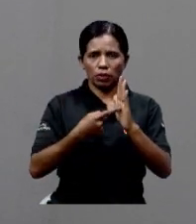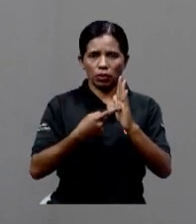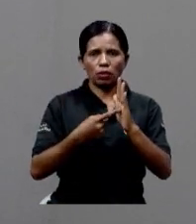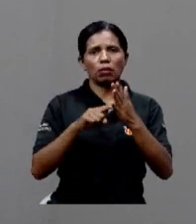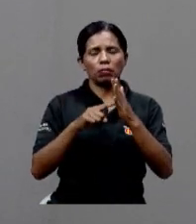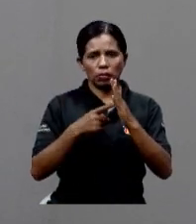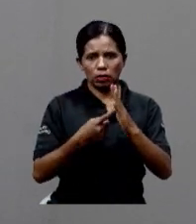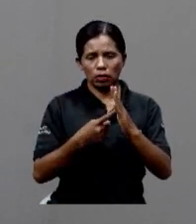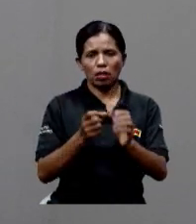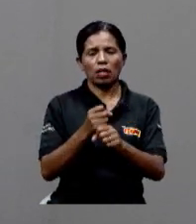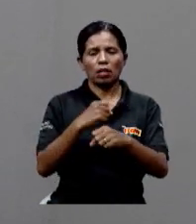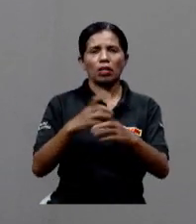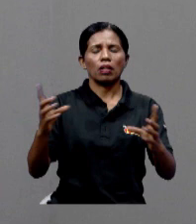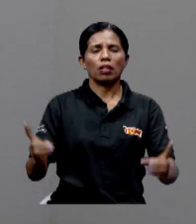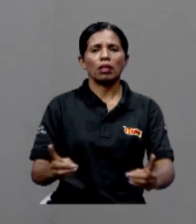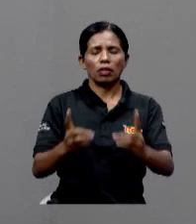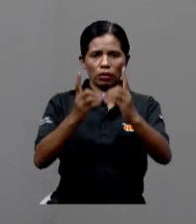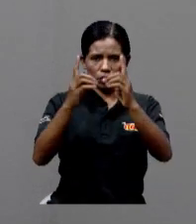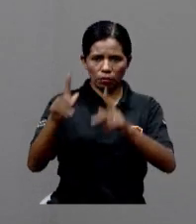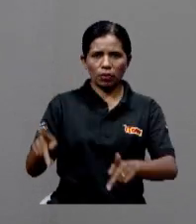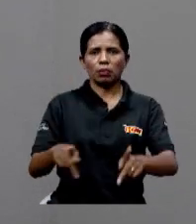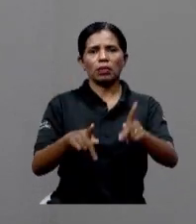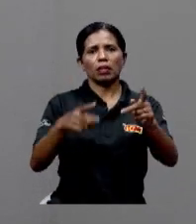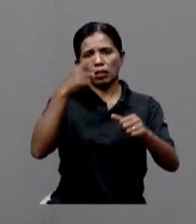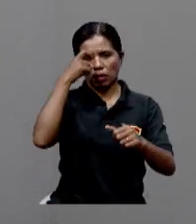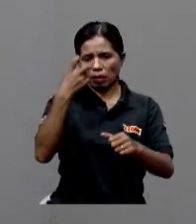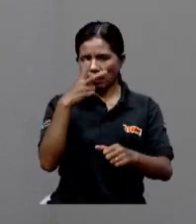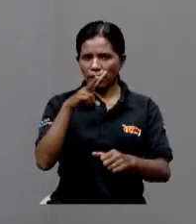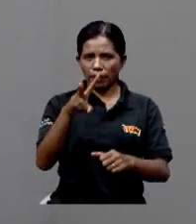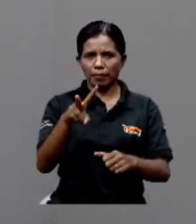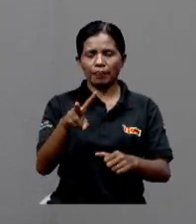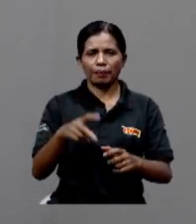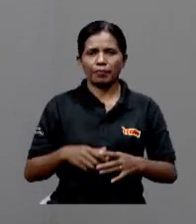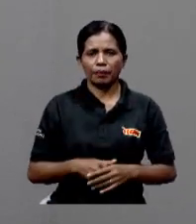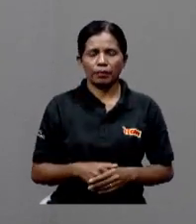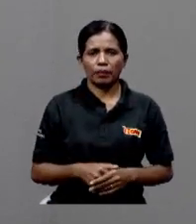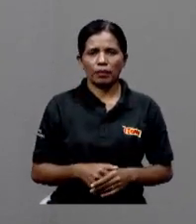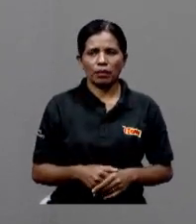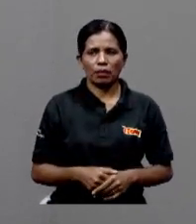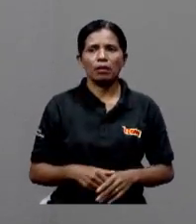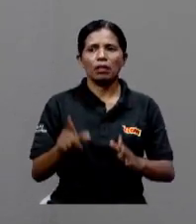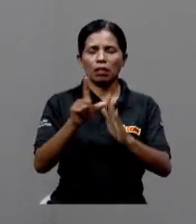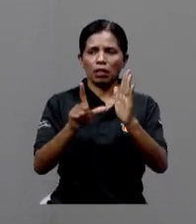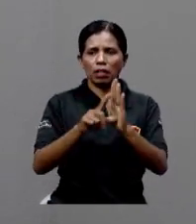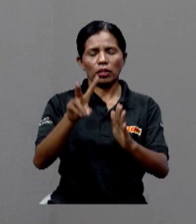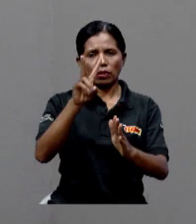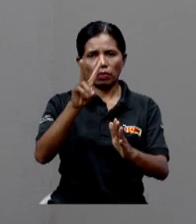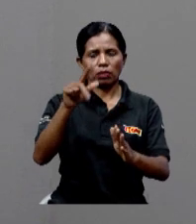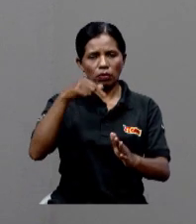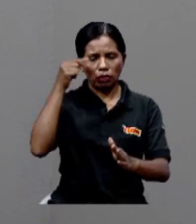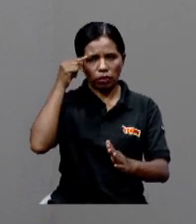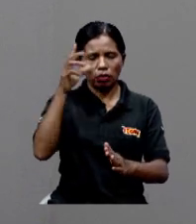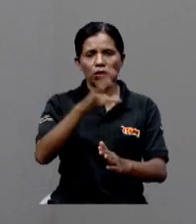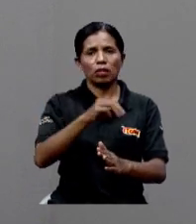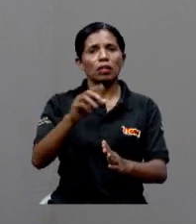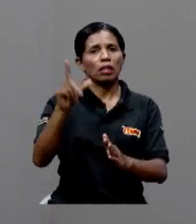a audiência pública, também a reba lei todo que eras, mas o governo